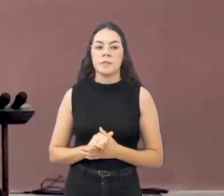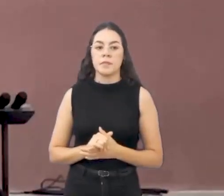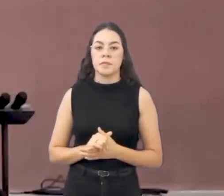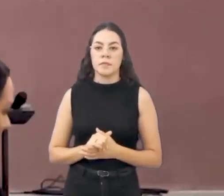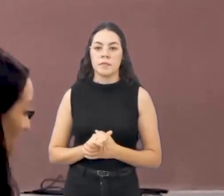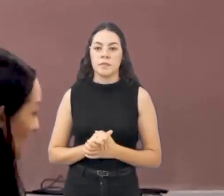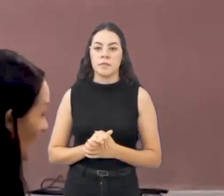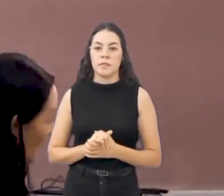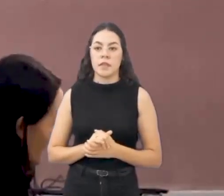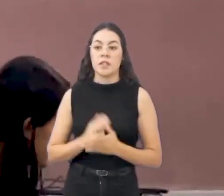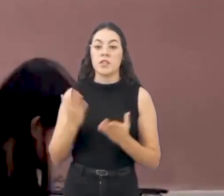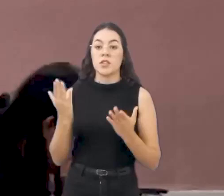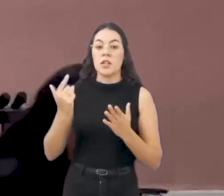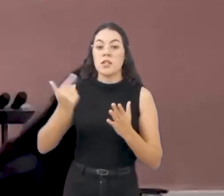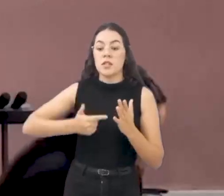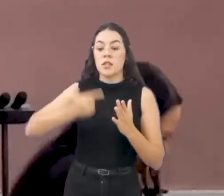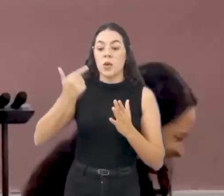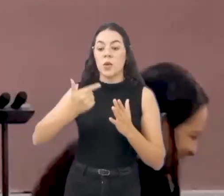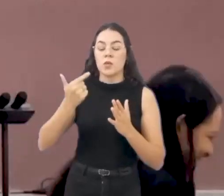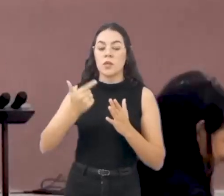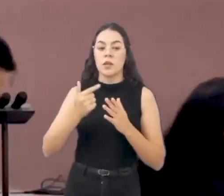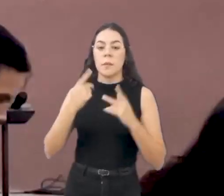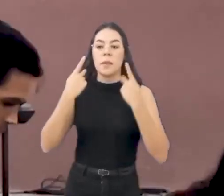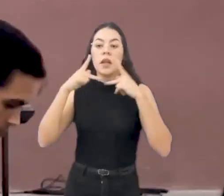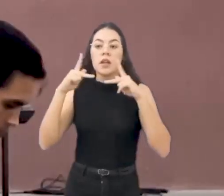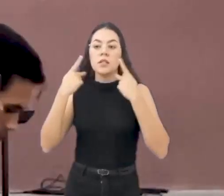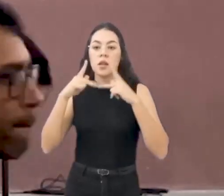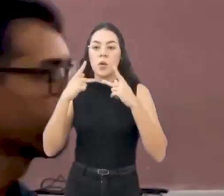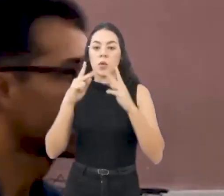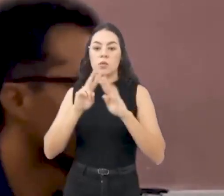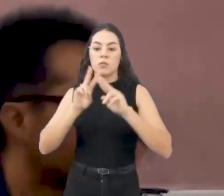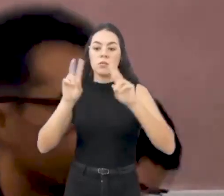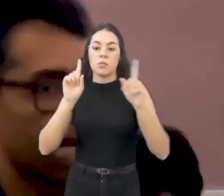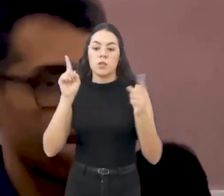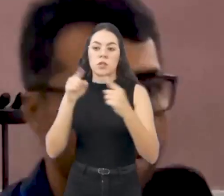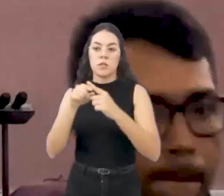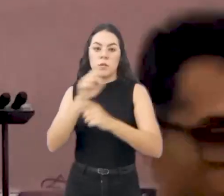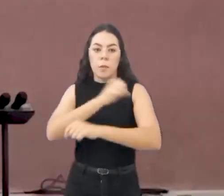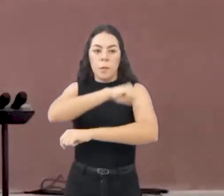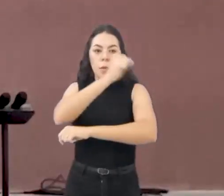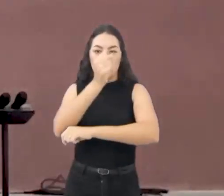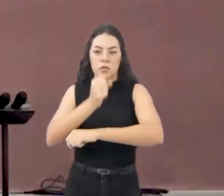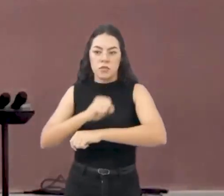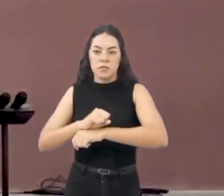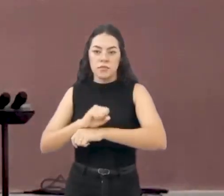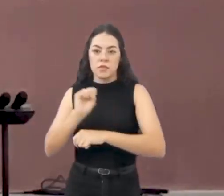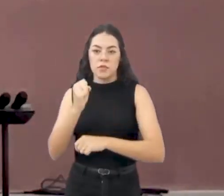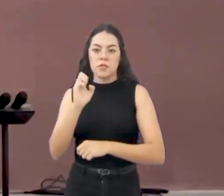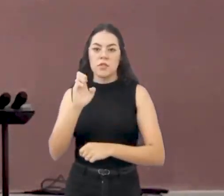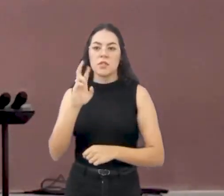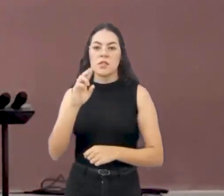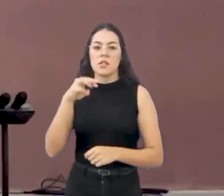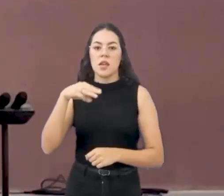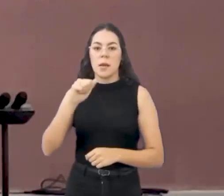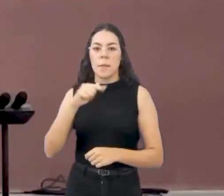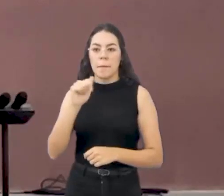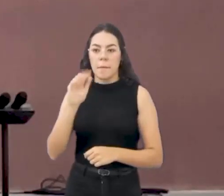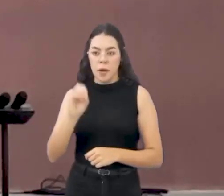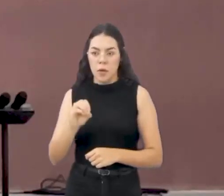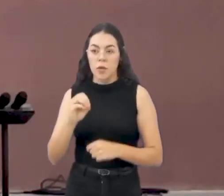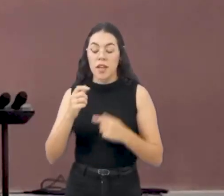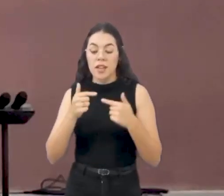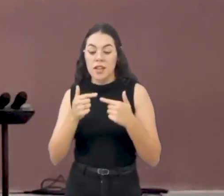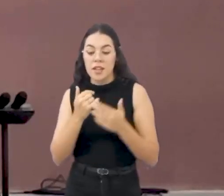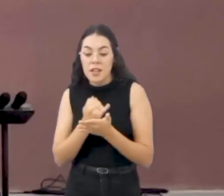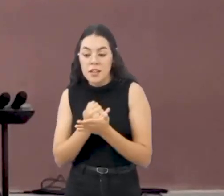Essa é a nossa segunda mensagem no Sermão do Monte. E o nosso alvo aqui é darmos início